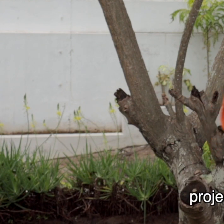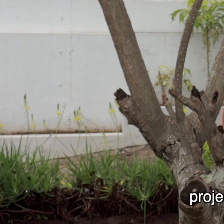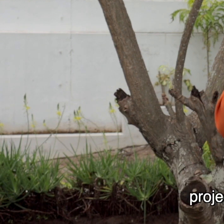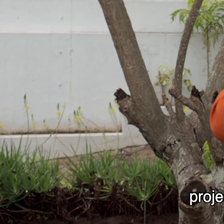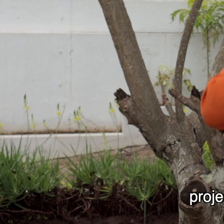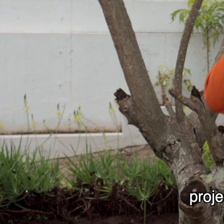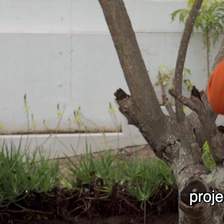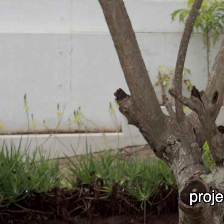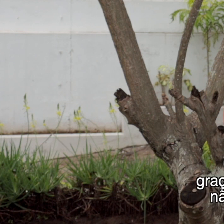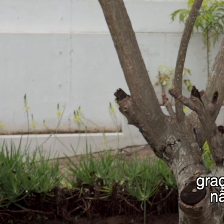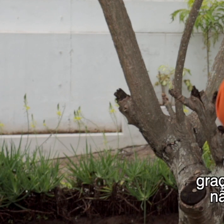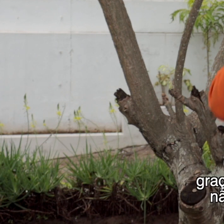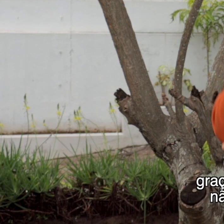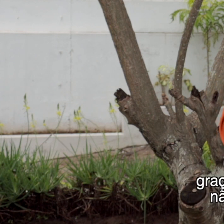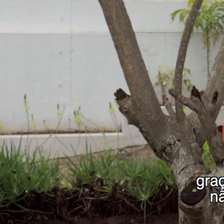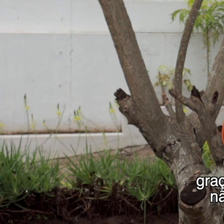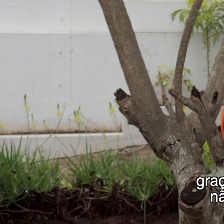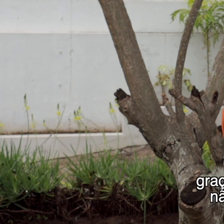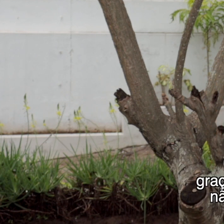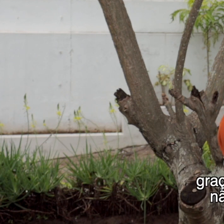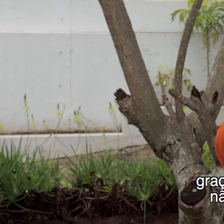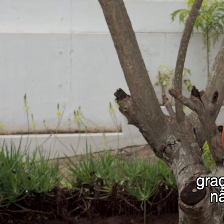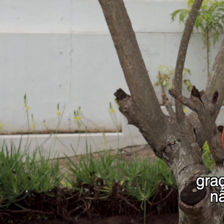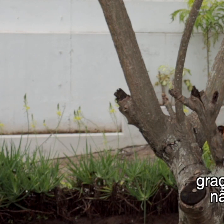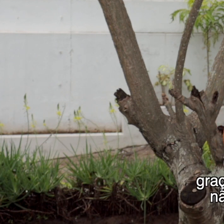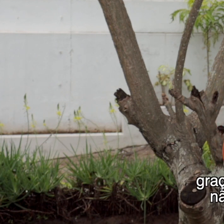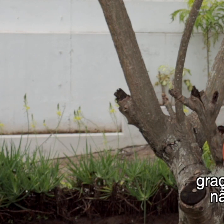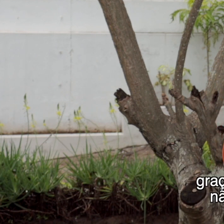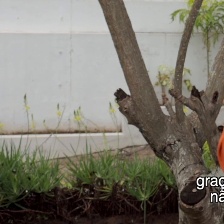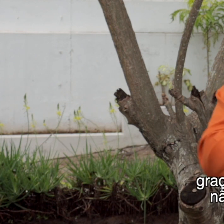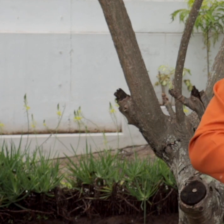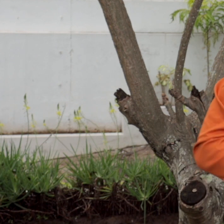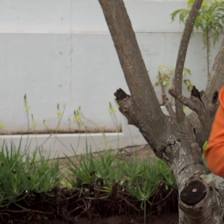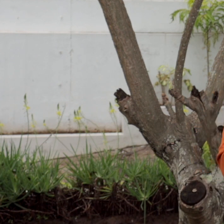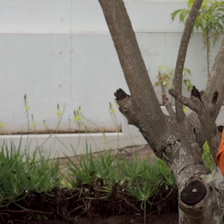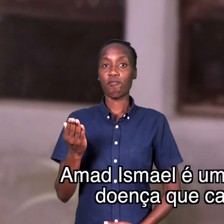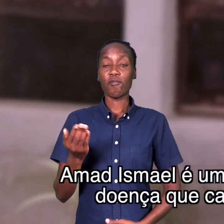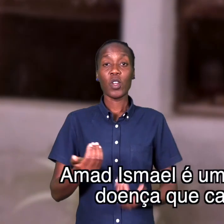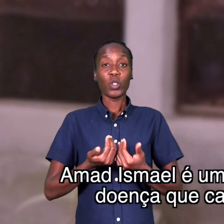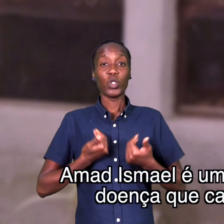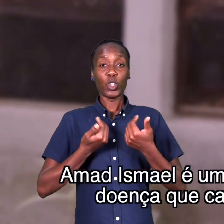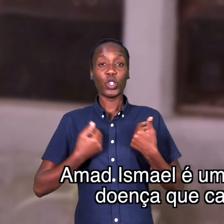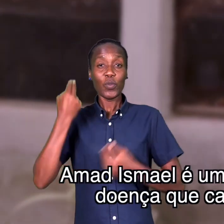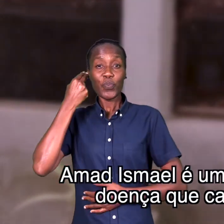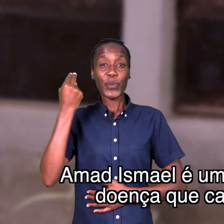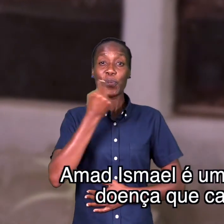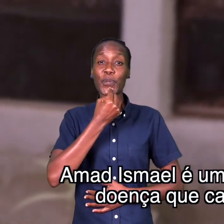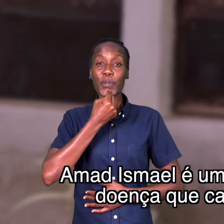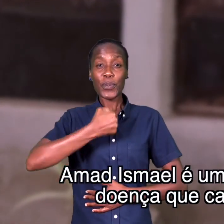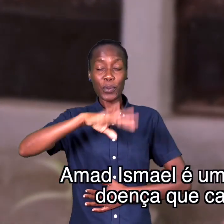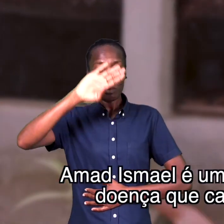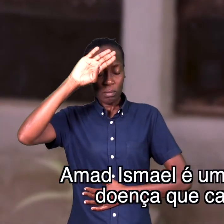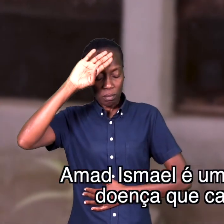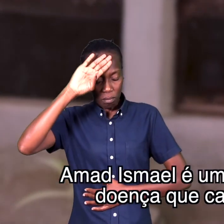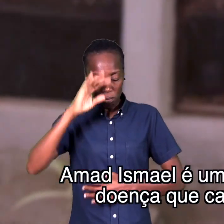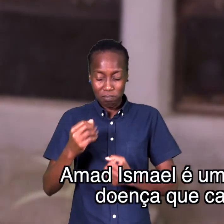de rendimento só foi possível graças ao apoio de uma organização não governamental. Acompanhe. Amado Ismael é um jovem surdo que